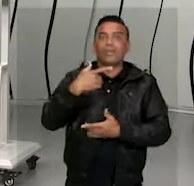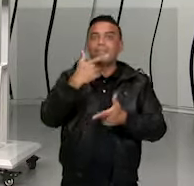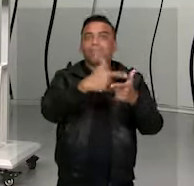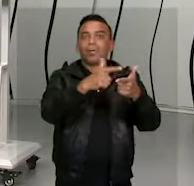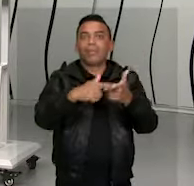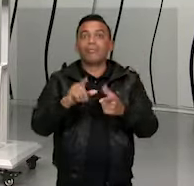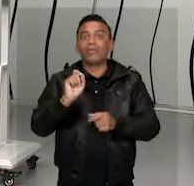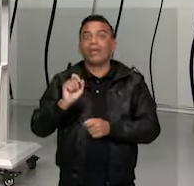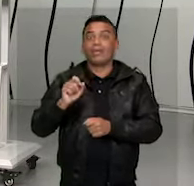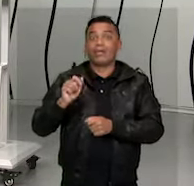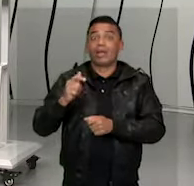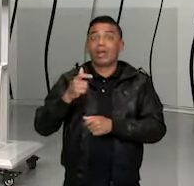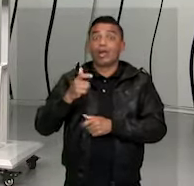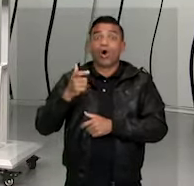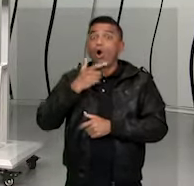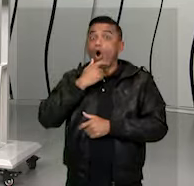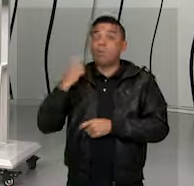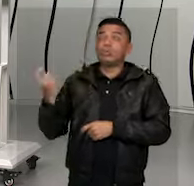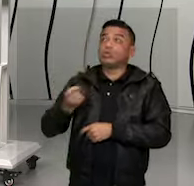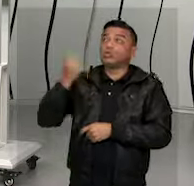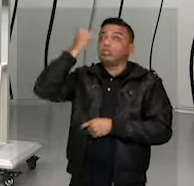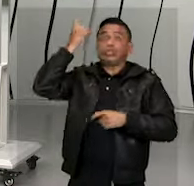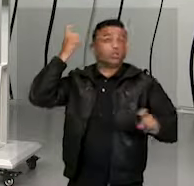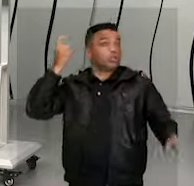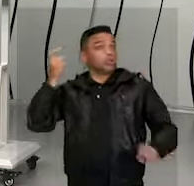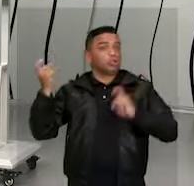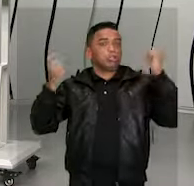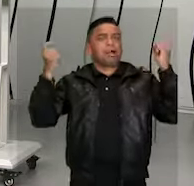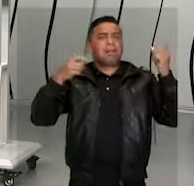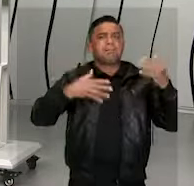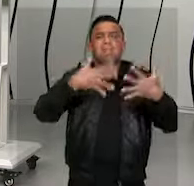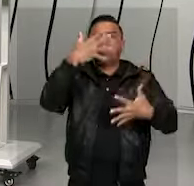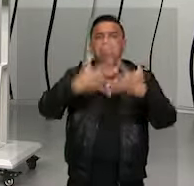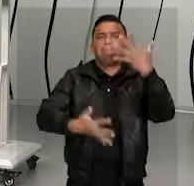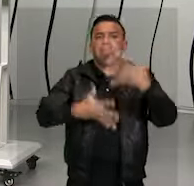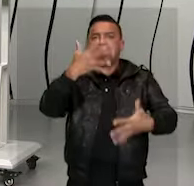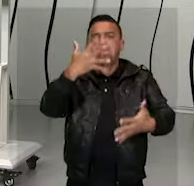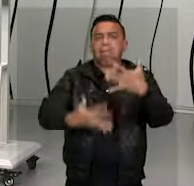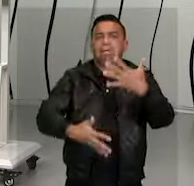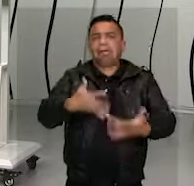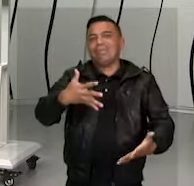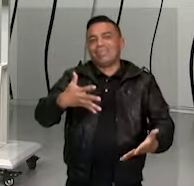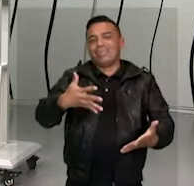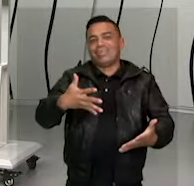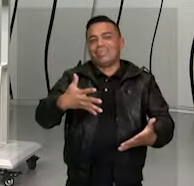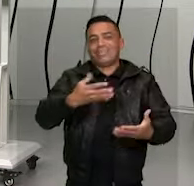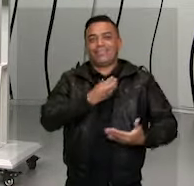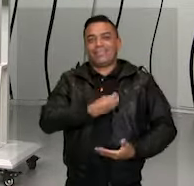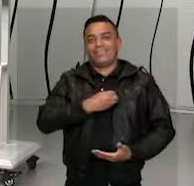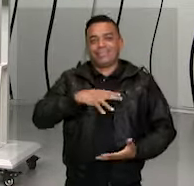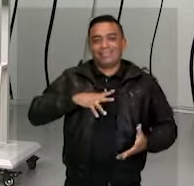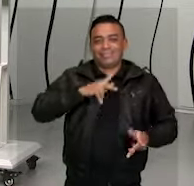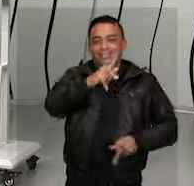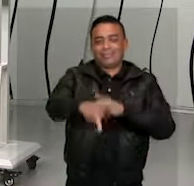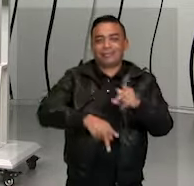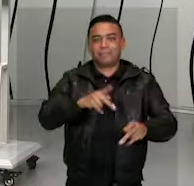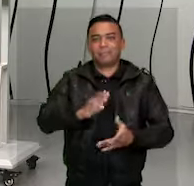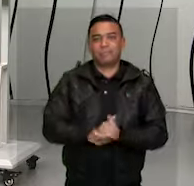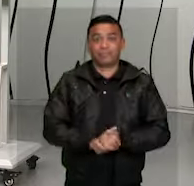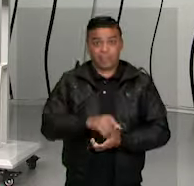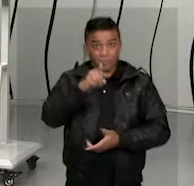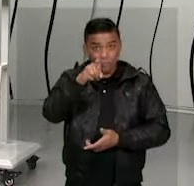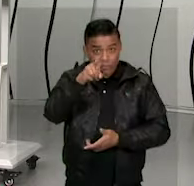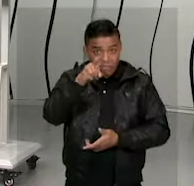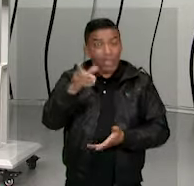os gigantes que estavam perturbando. Bom, se foi assim que acabou, você agora vai ter que